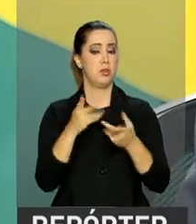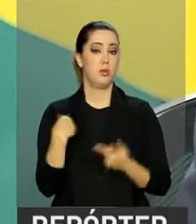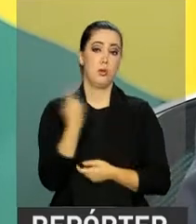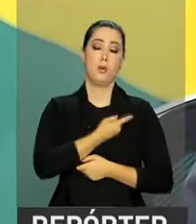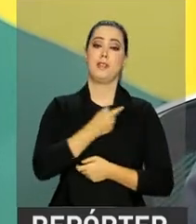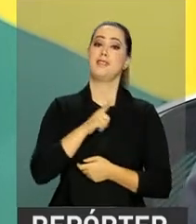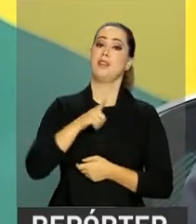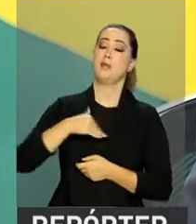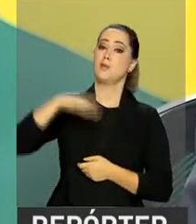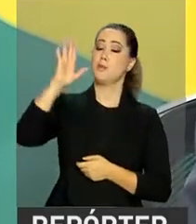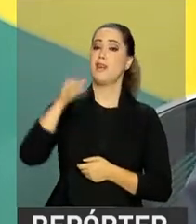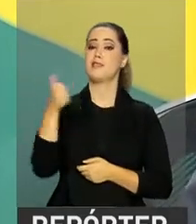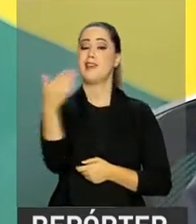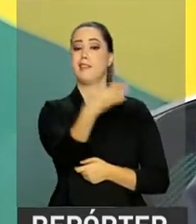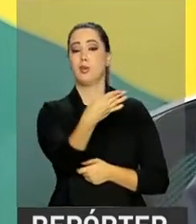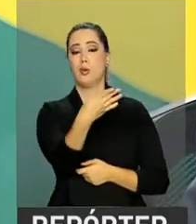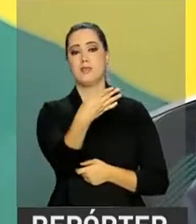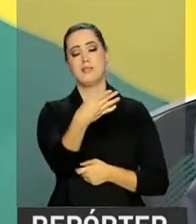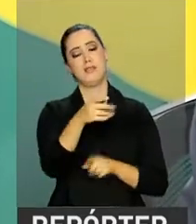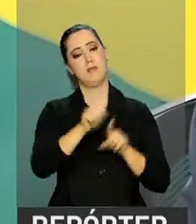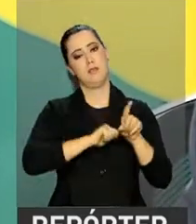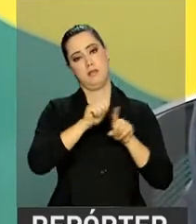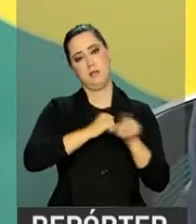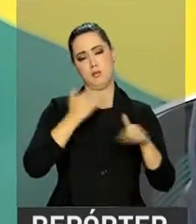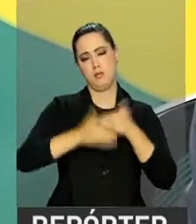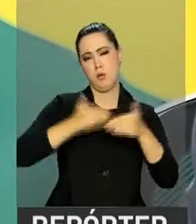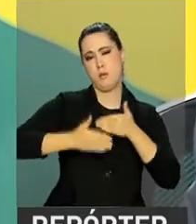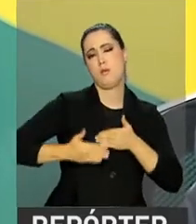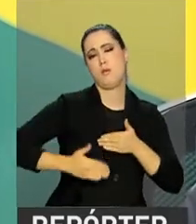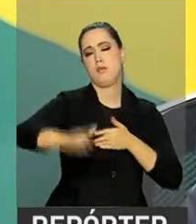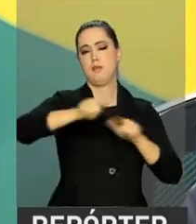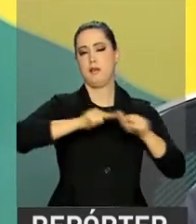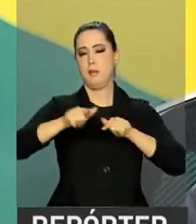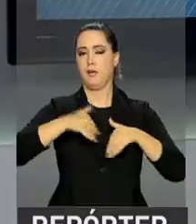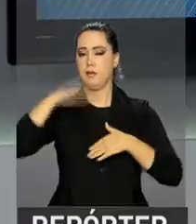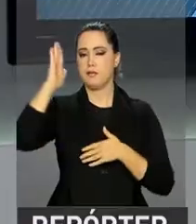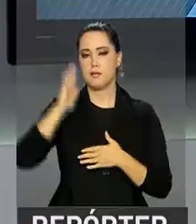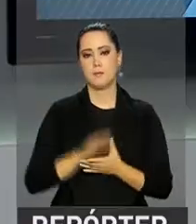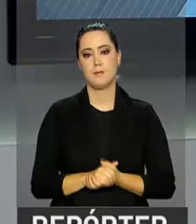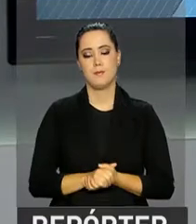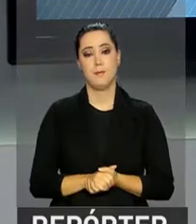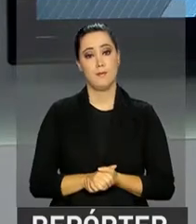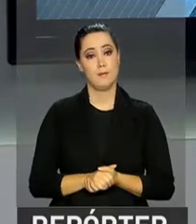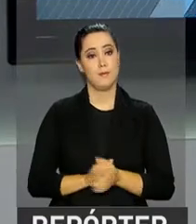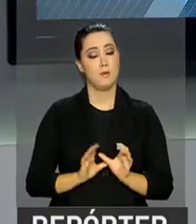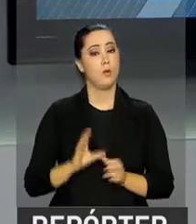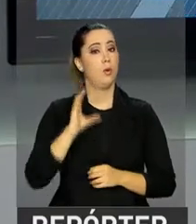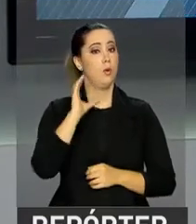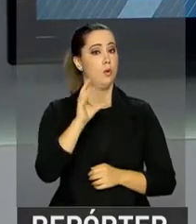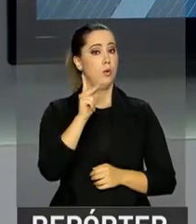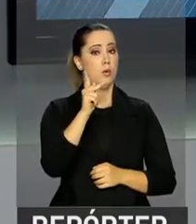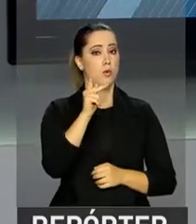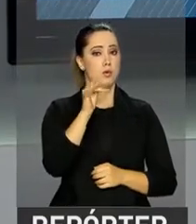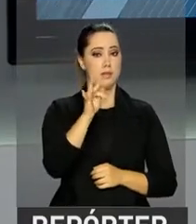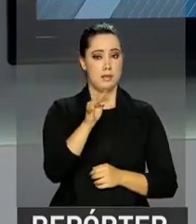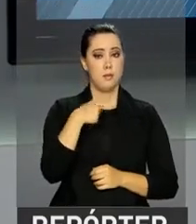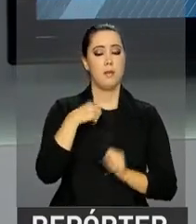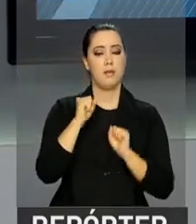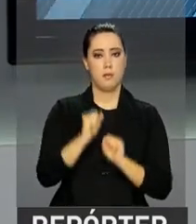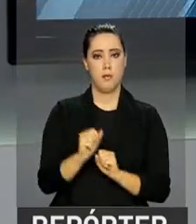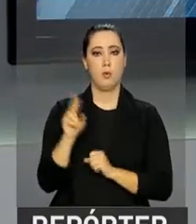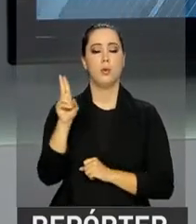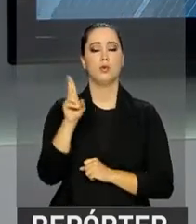nós temos 14 meses pela frente para produzir muita coisa ainda. O CPF poderá ser adotado